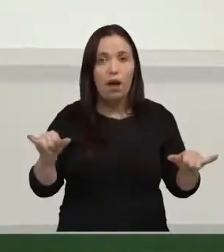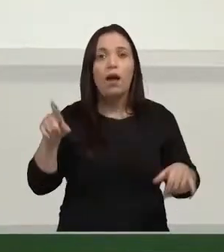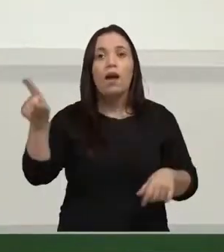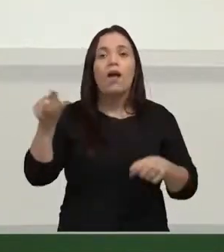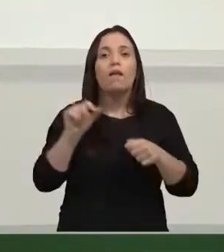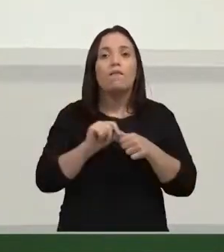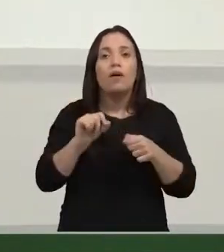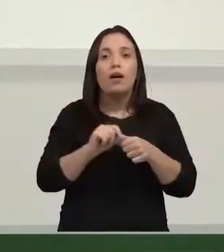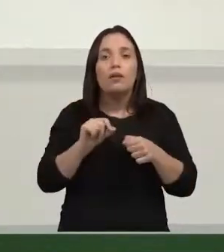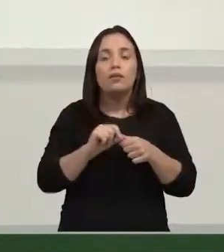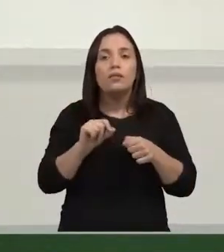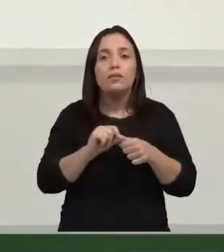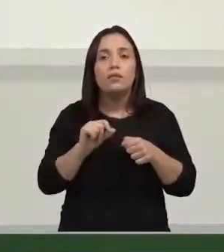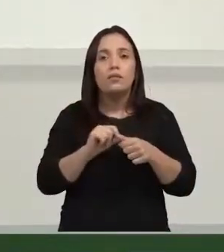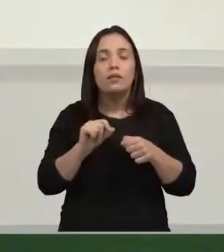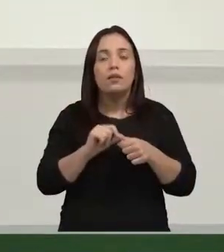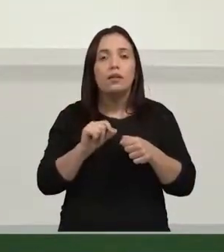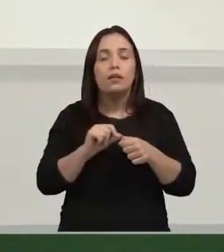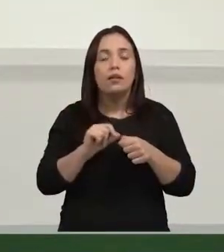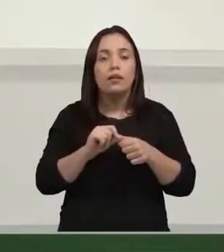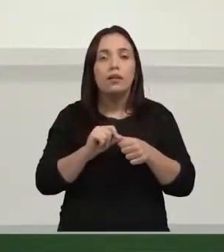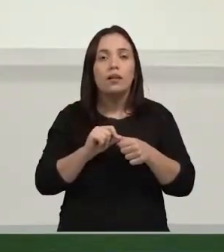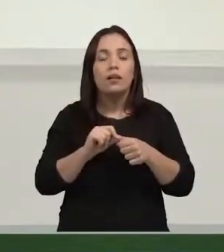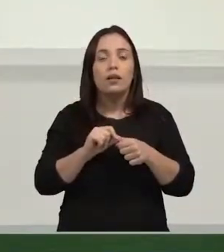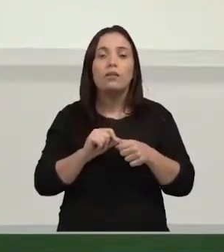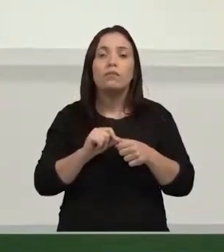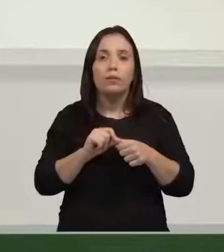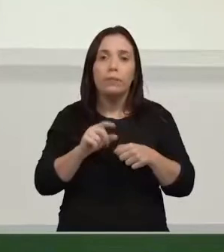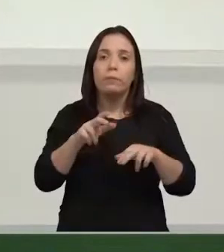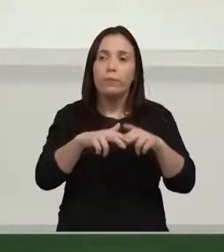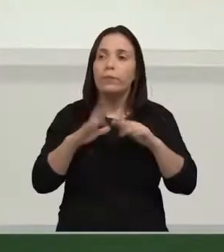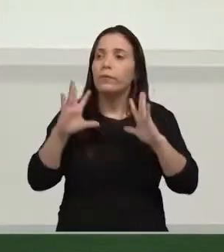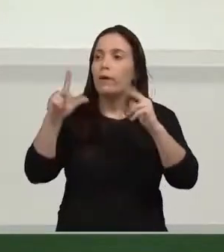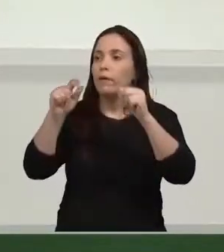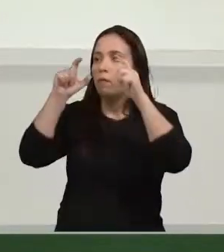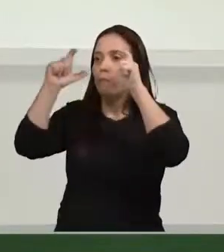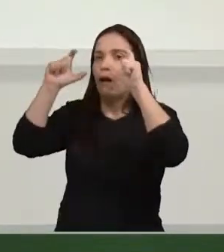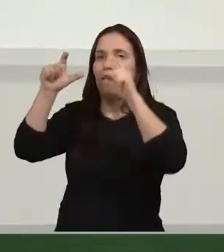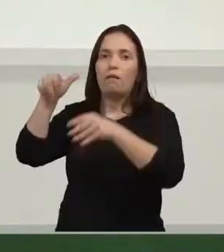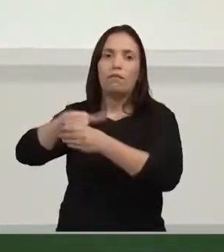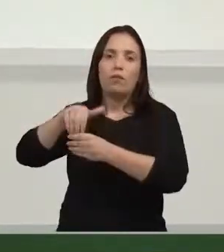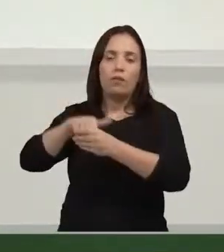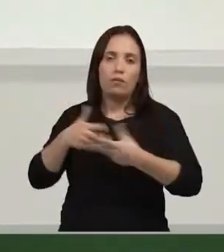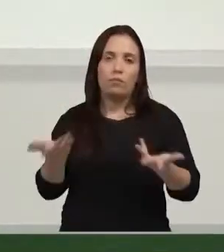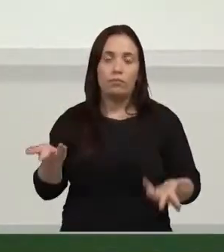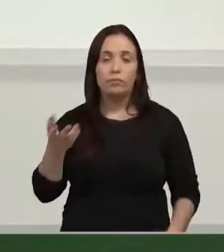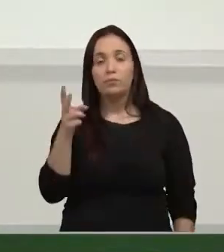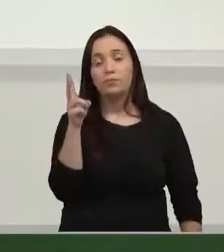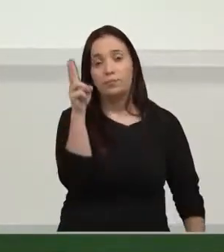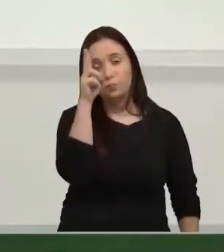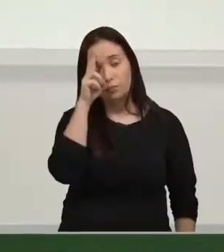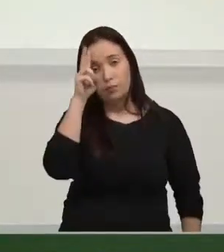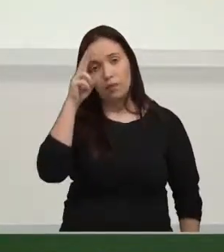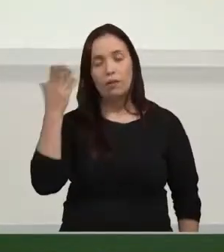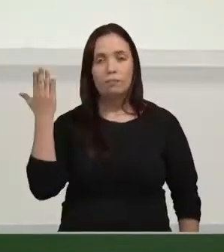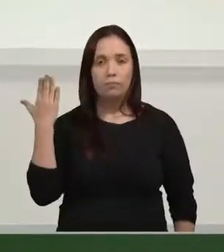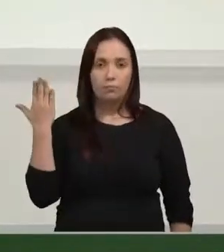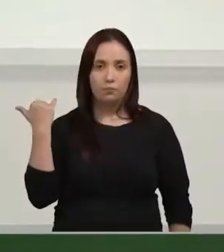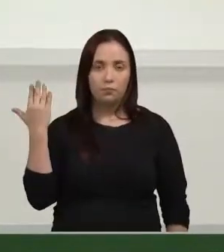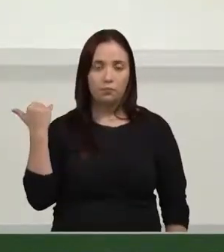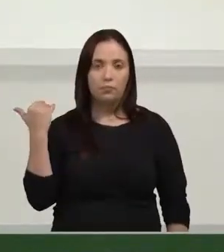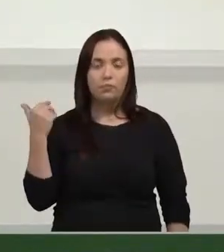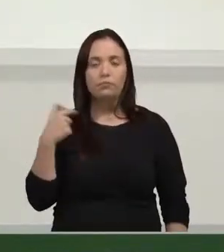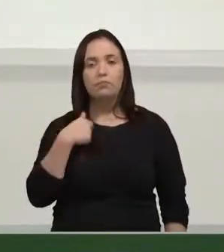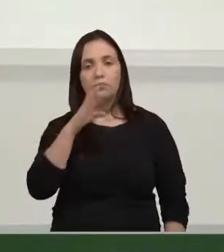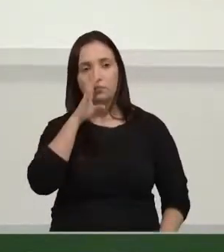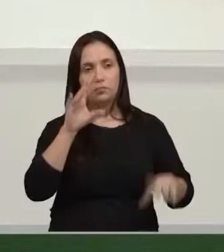achei interessante. Você deixa bem claro que o ato do governador Márcio França, que substituiu Geraldo Alckmin no governo